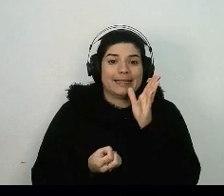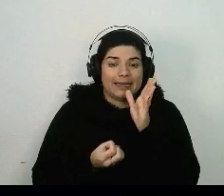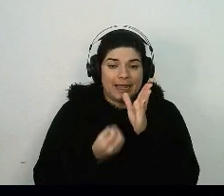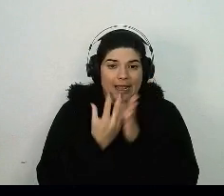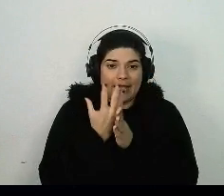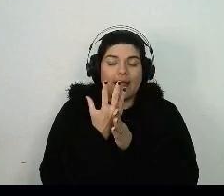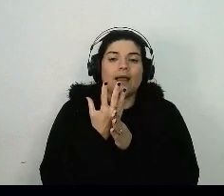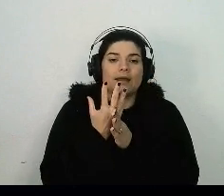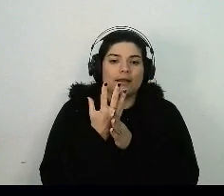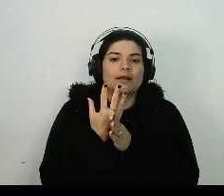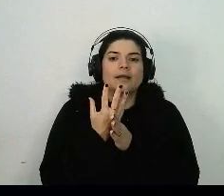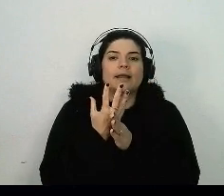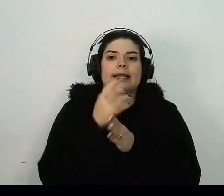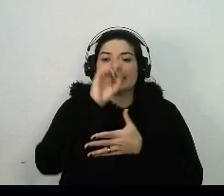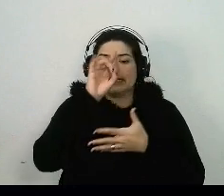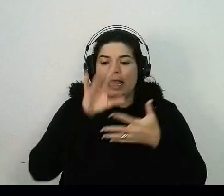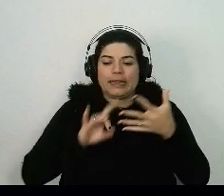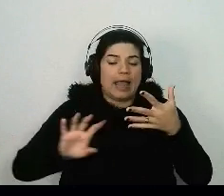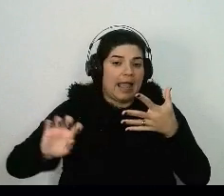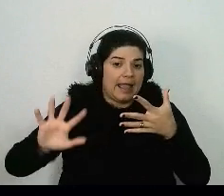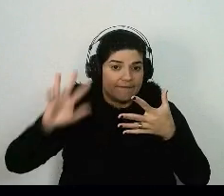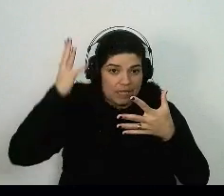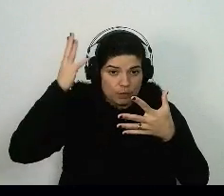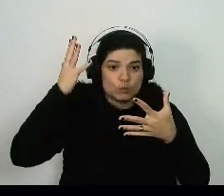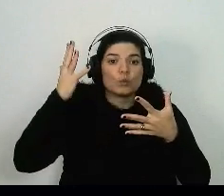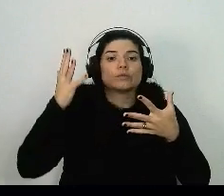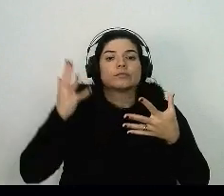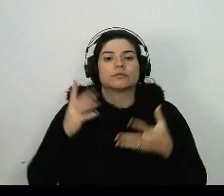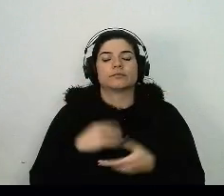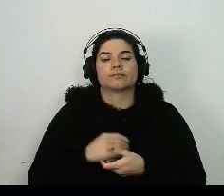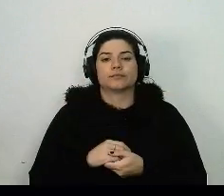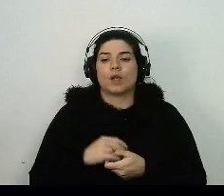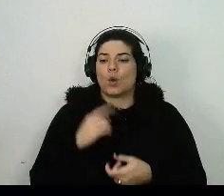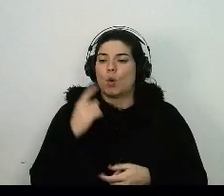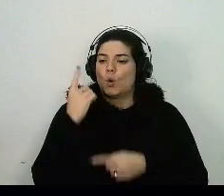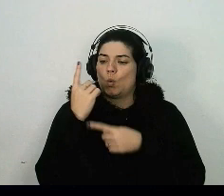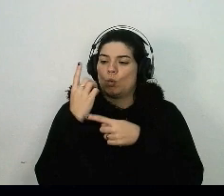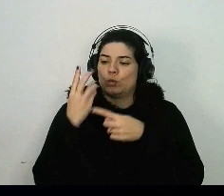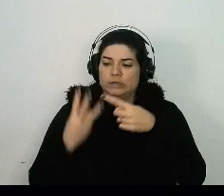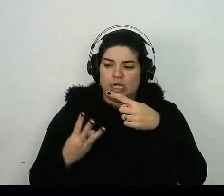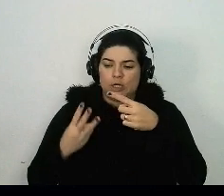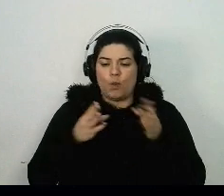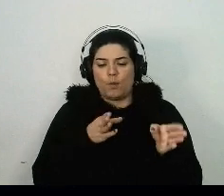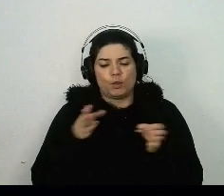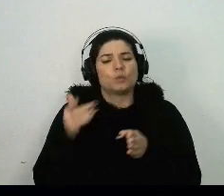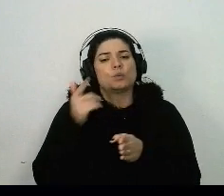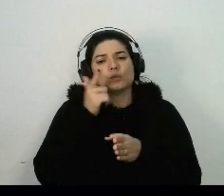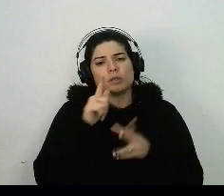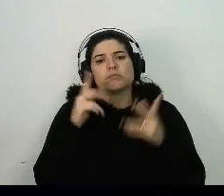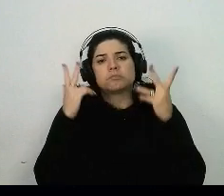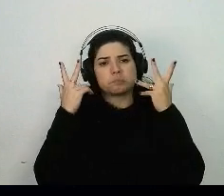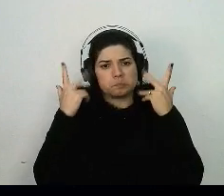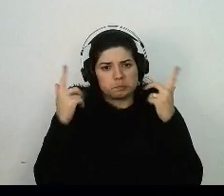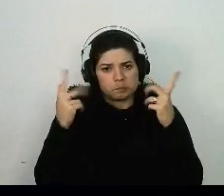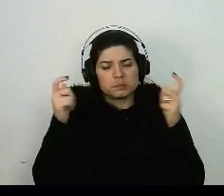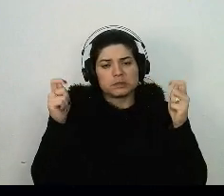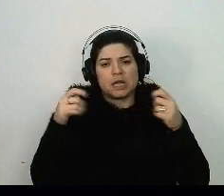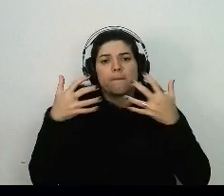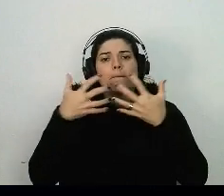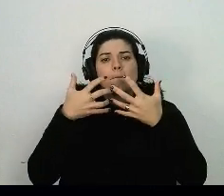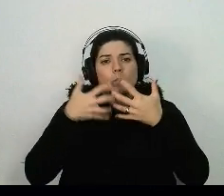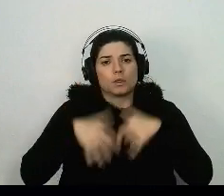eventos. Até mais ou menos 1/3 do processo, ele corria tranquilamente. Minha taxa de processamento era muito